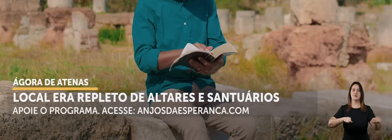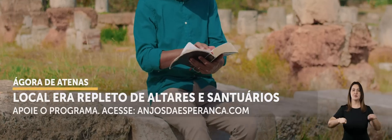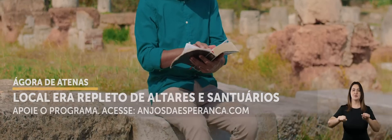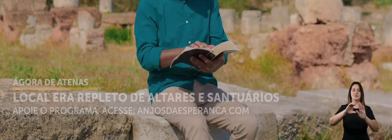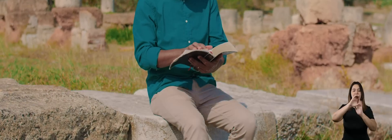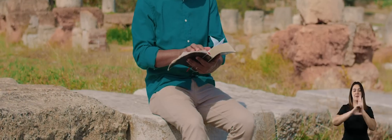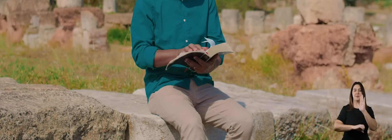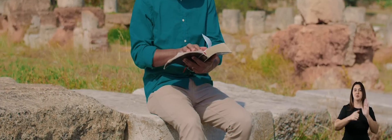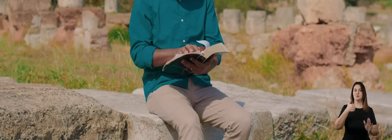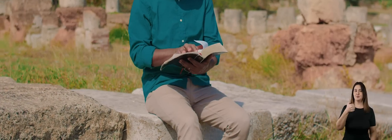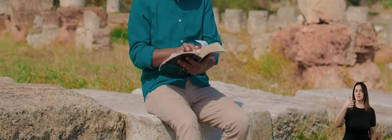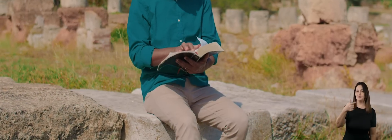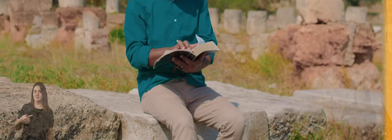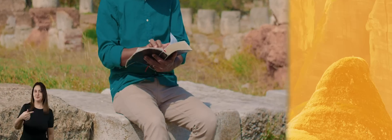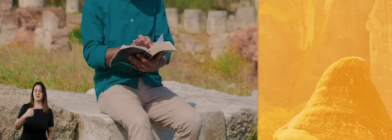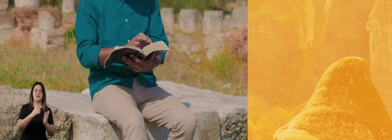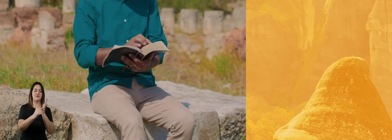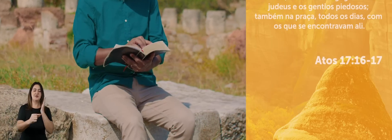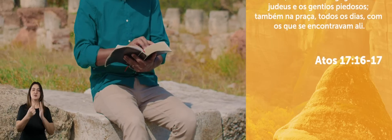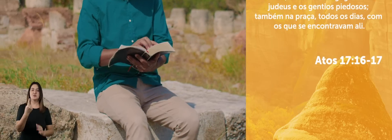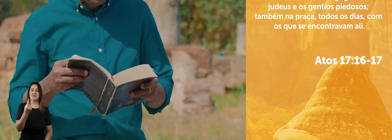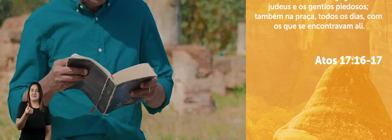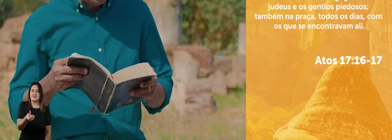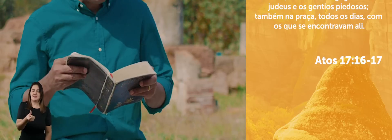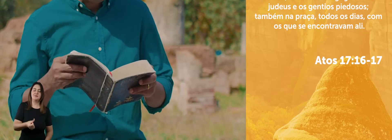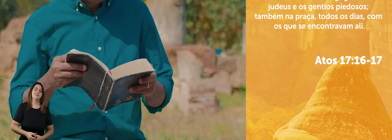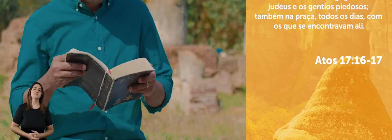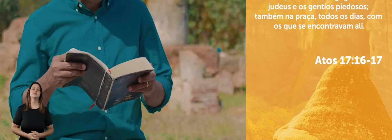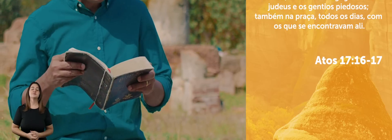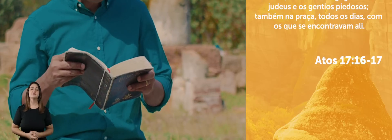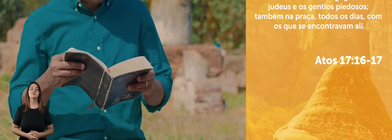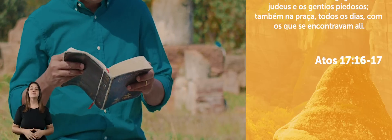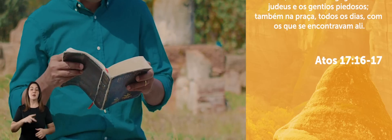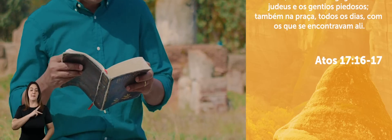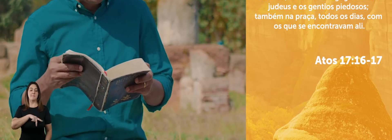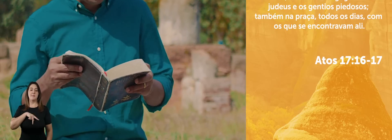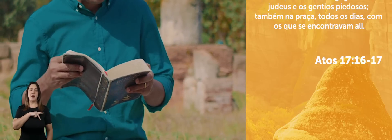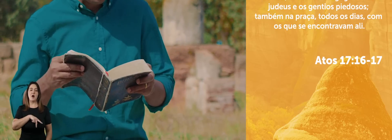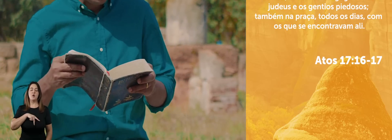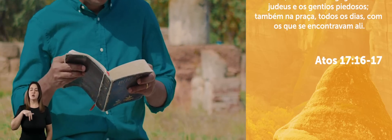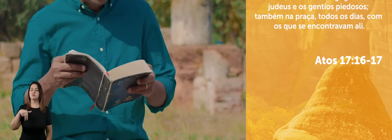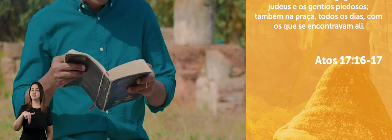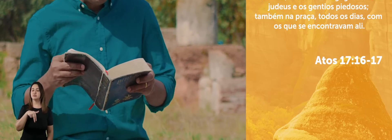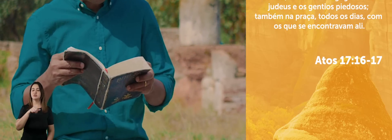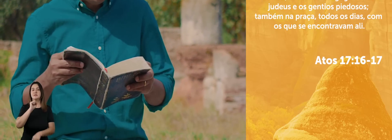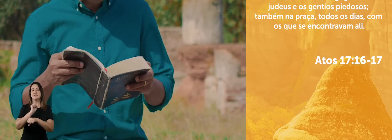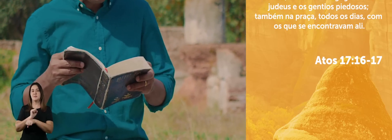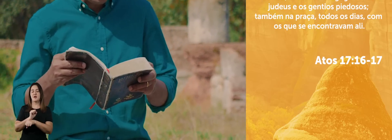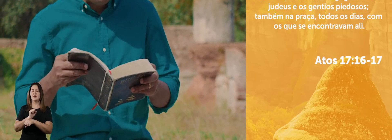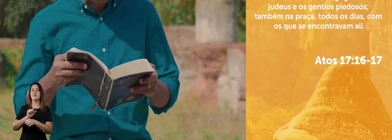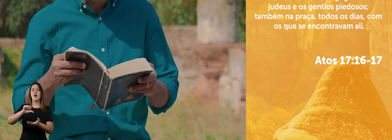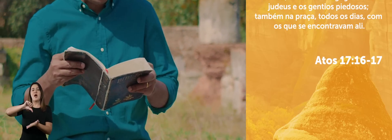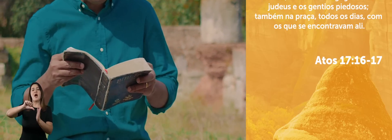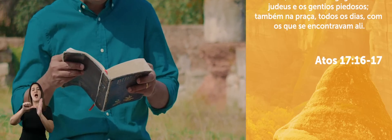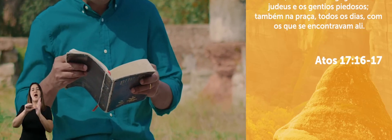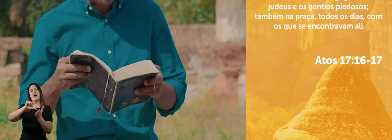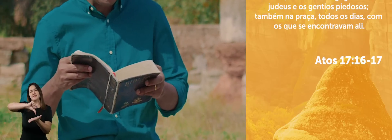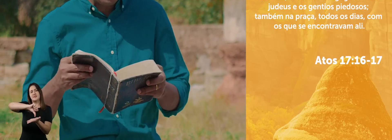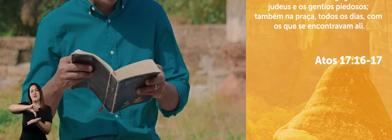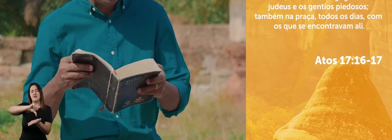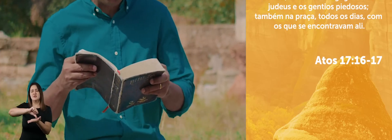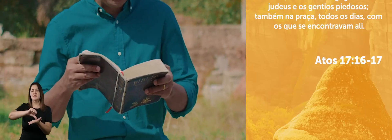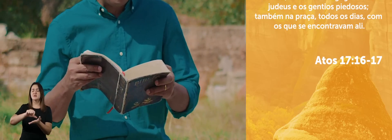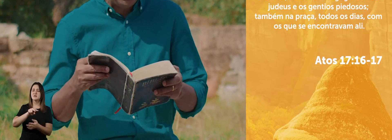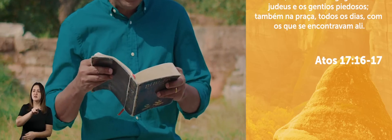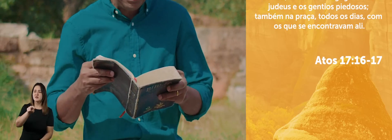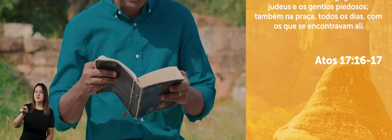capítulo 17, versículo 16, que diz assim: enquanto Paulo os esperava em Atenas, seu espírito se revoltava em